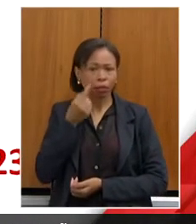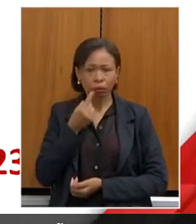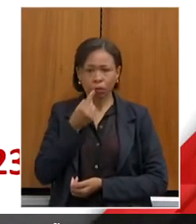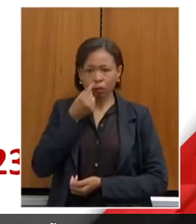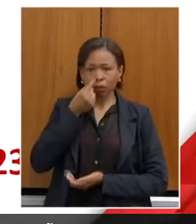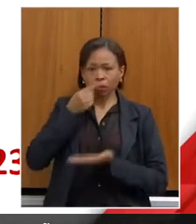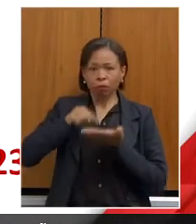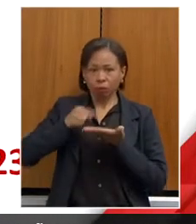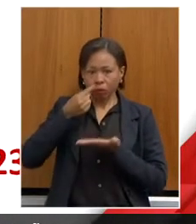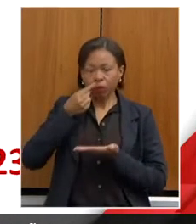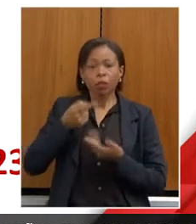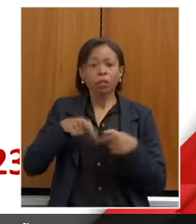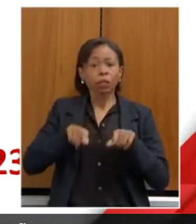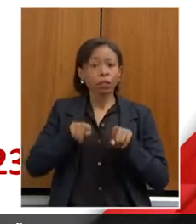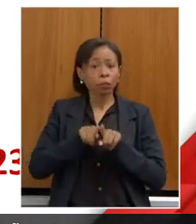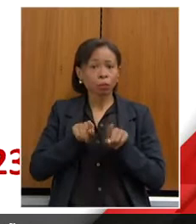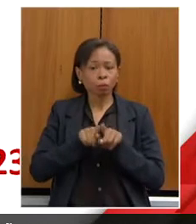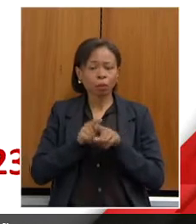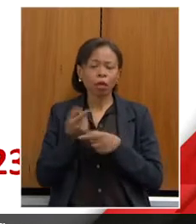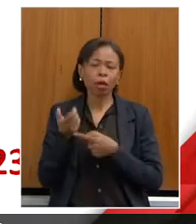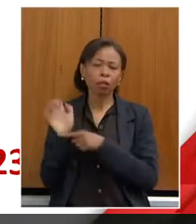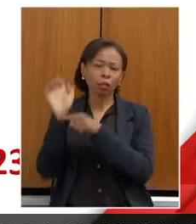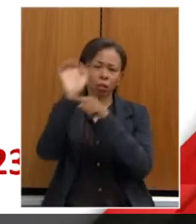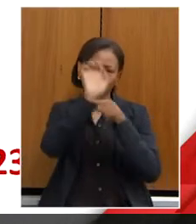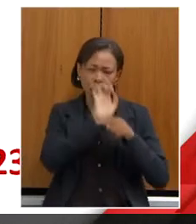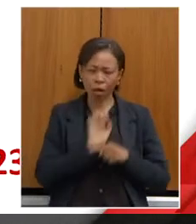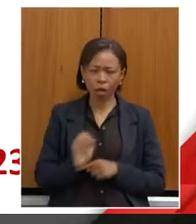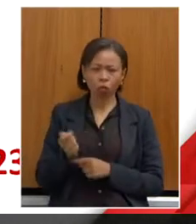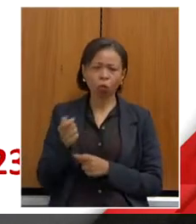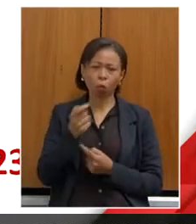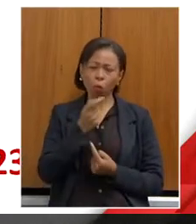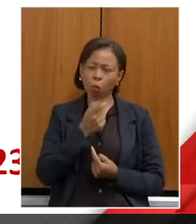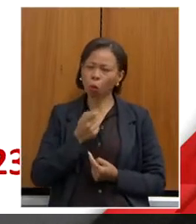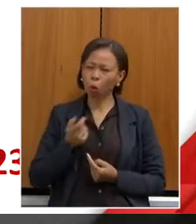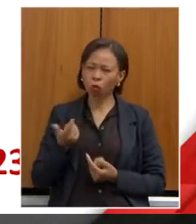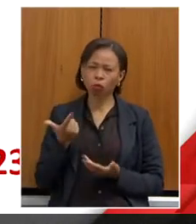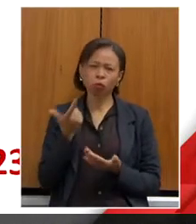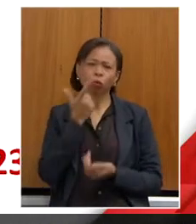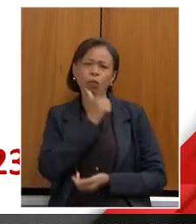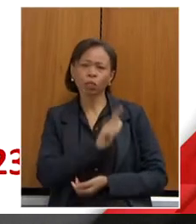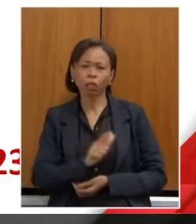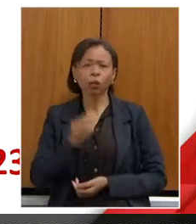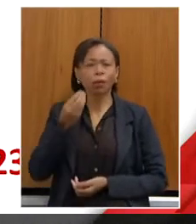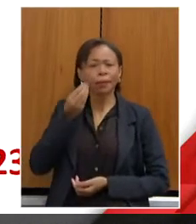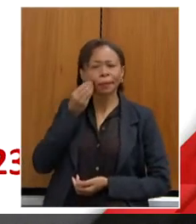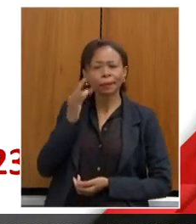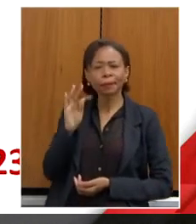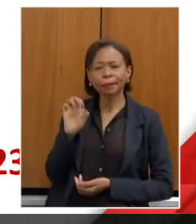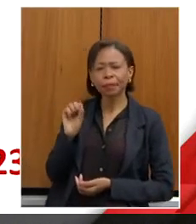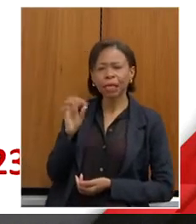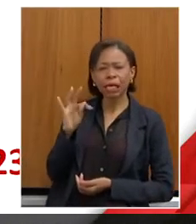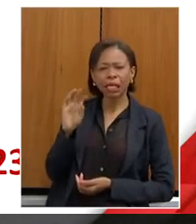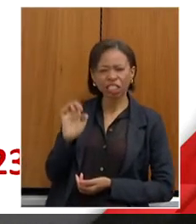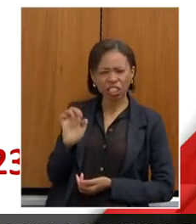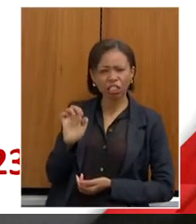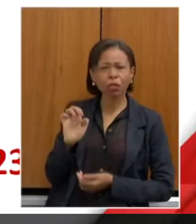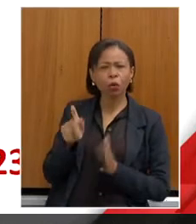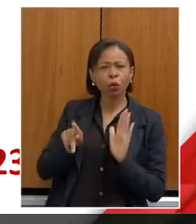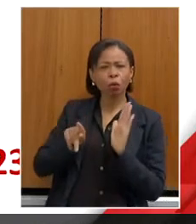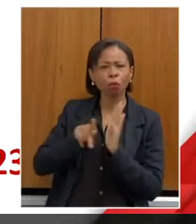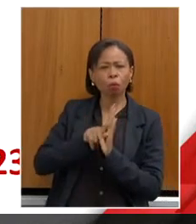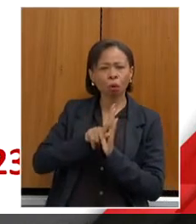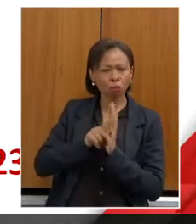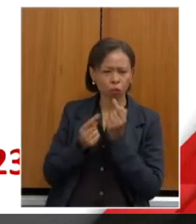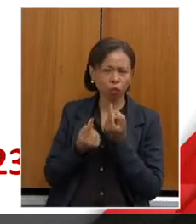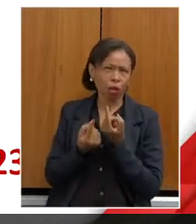aquisição de teste de antígeno. Poucos estados conseguiram comprar o teste de antígeno. O estado de Minas conseguiu. Ele é aquele teste que faz o SUAB também,